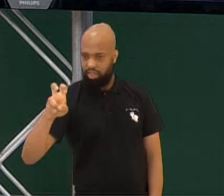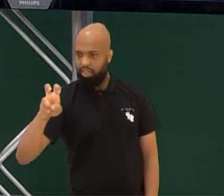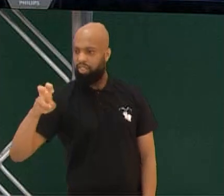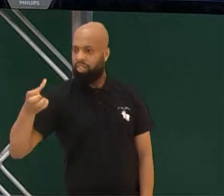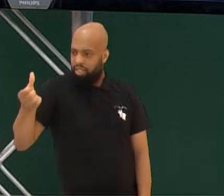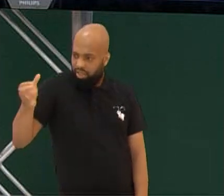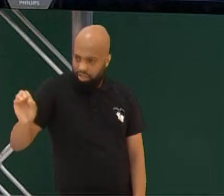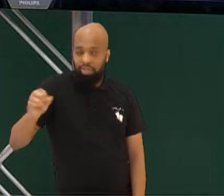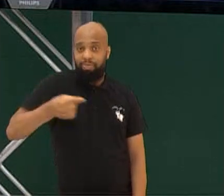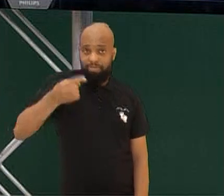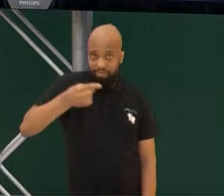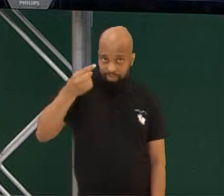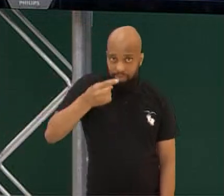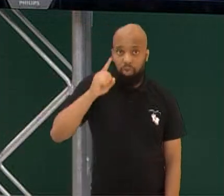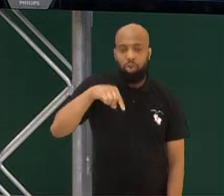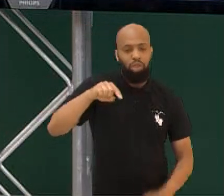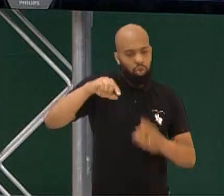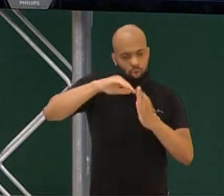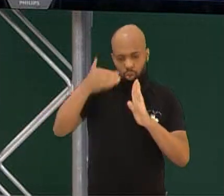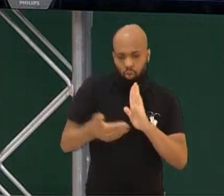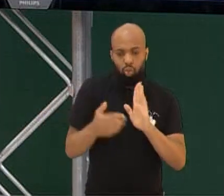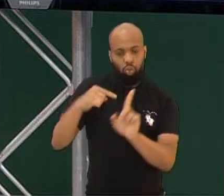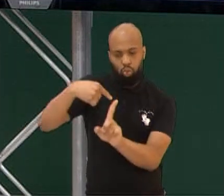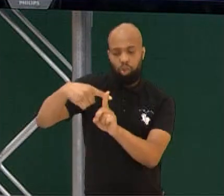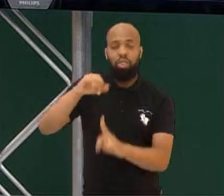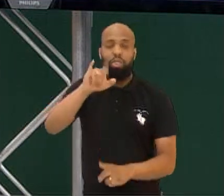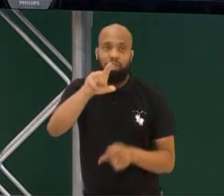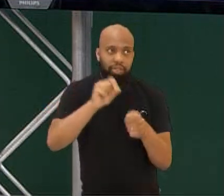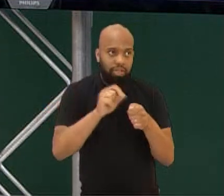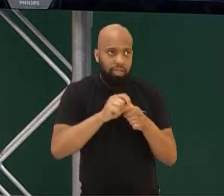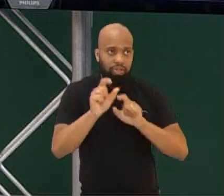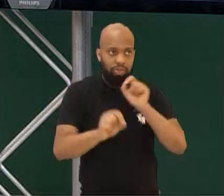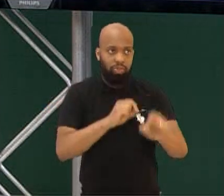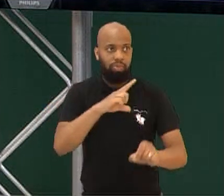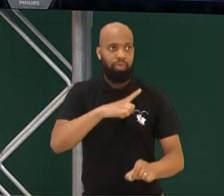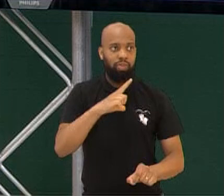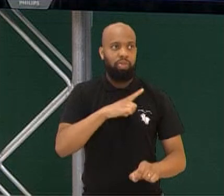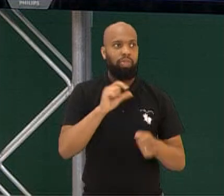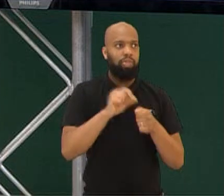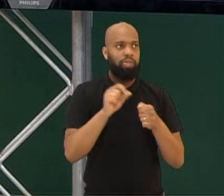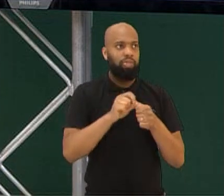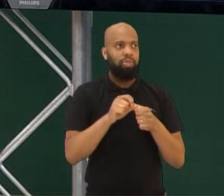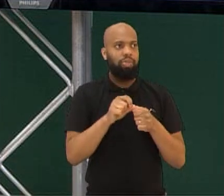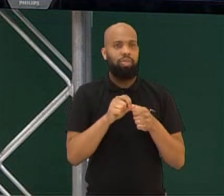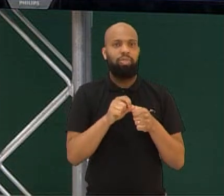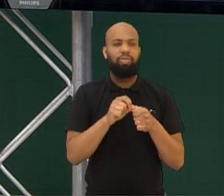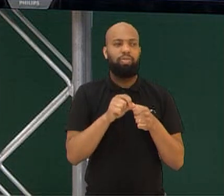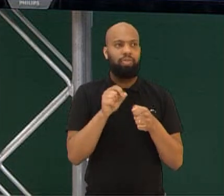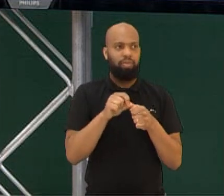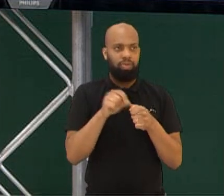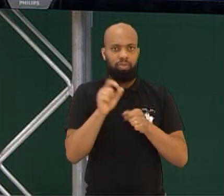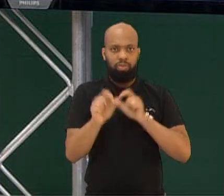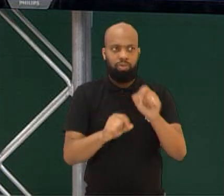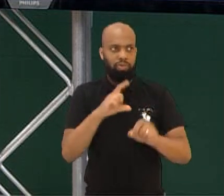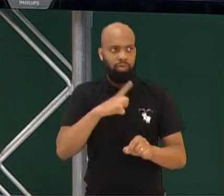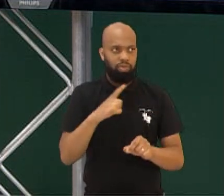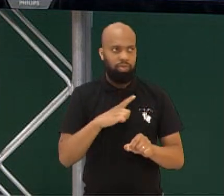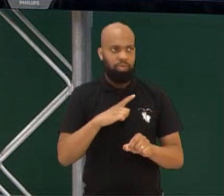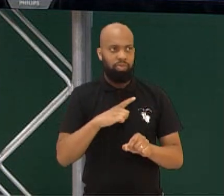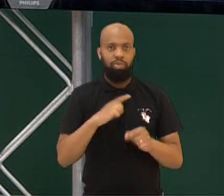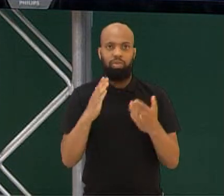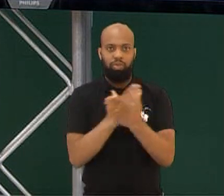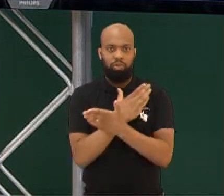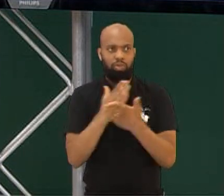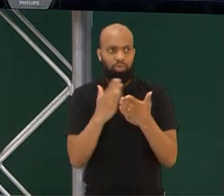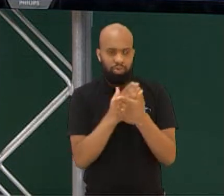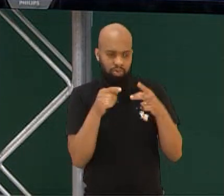certo? No primeiro quadrante é positivo. Quando você faz quando você rebate os pontos dos arcos